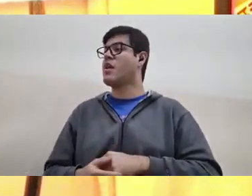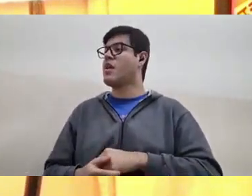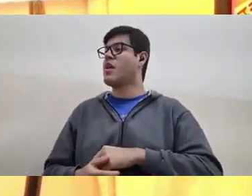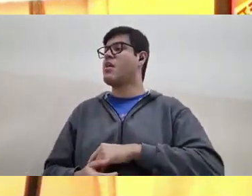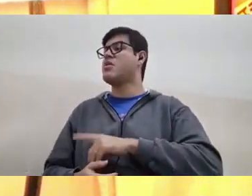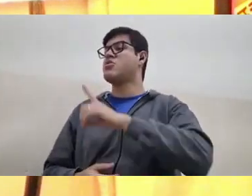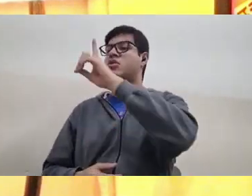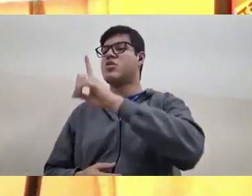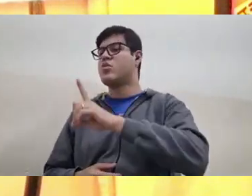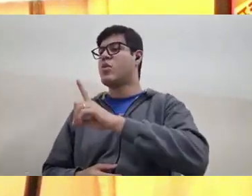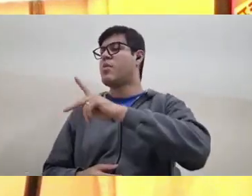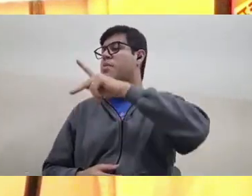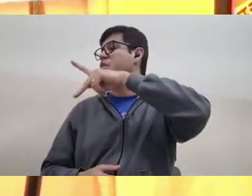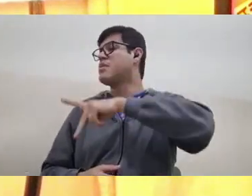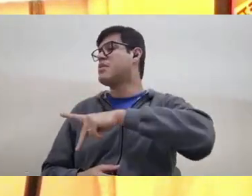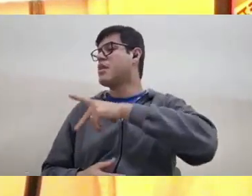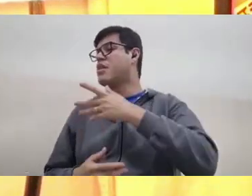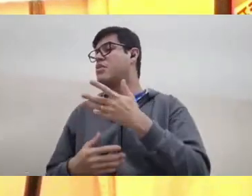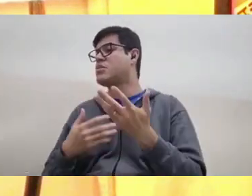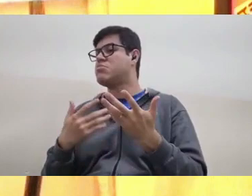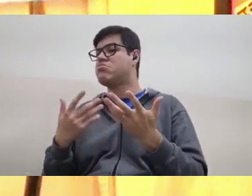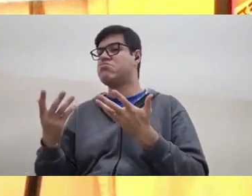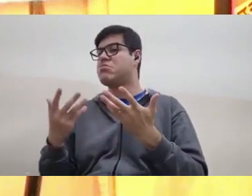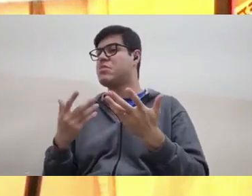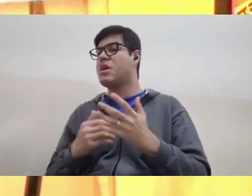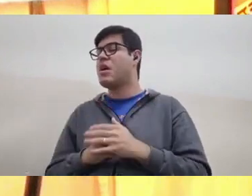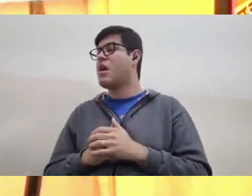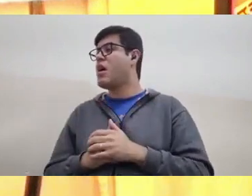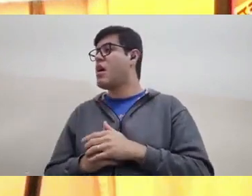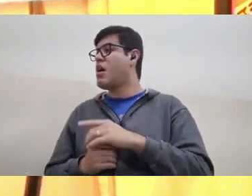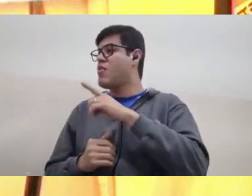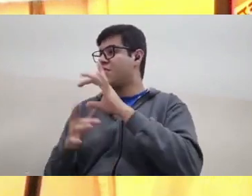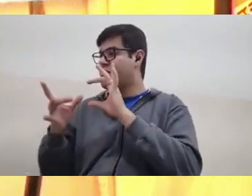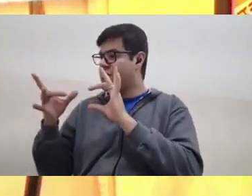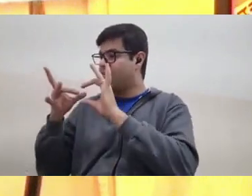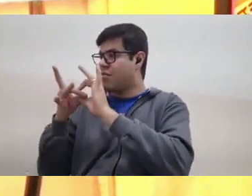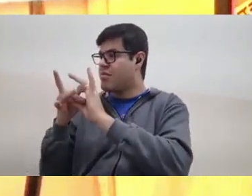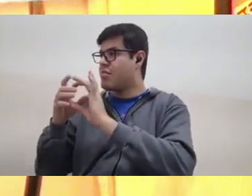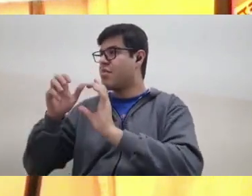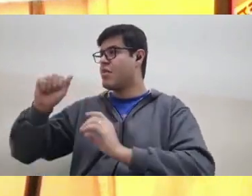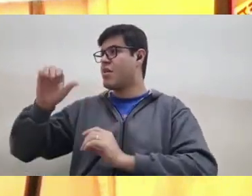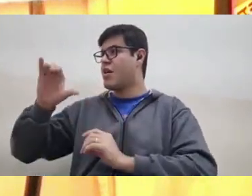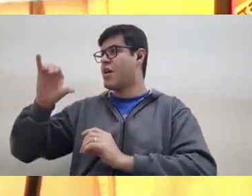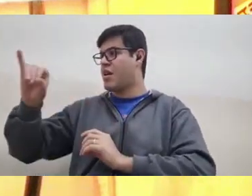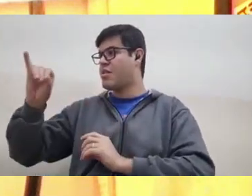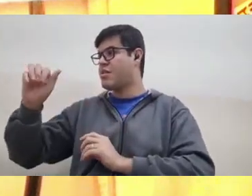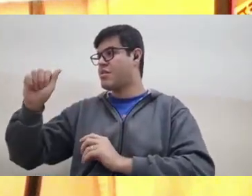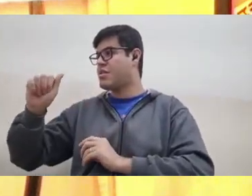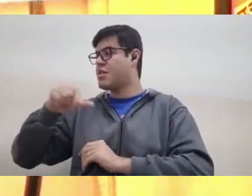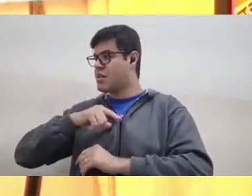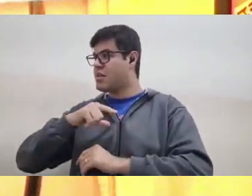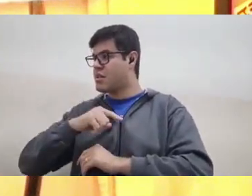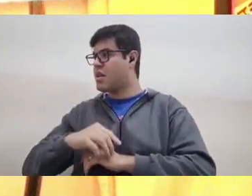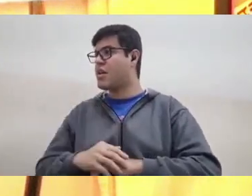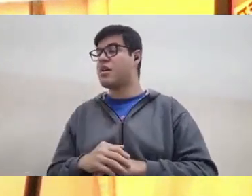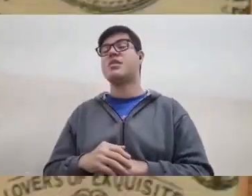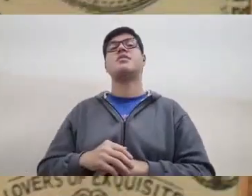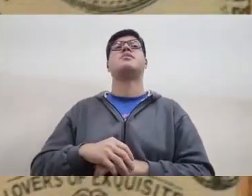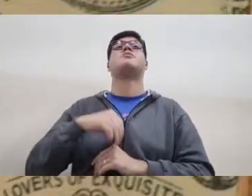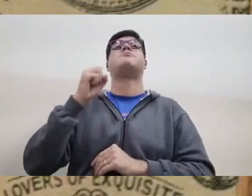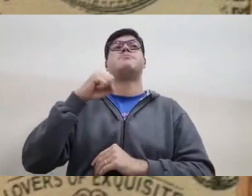não tem a ligação com você tem né porque você é funcionário Olha